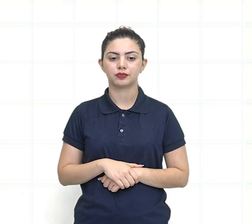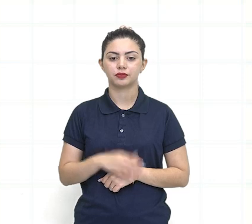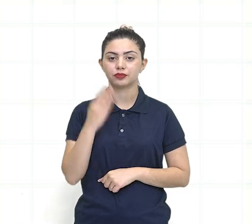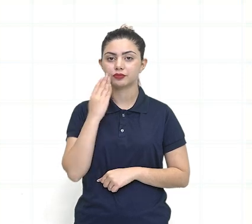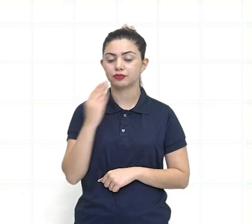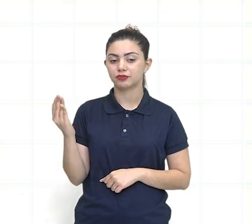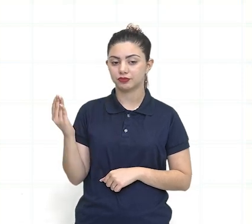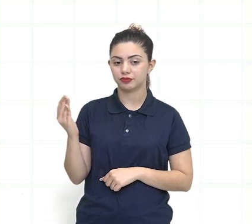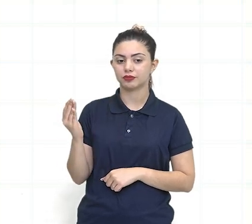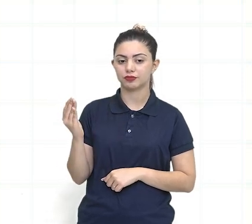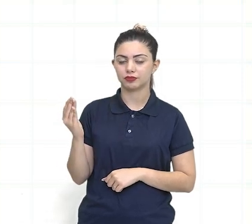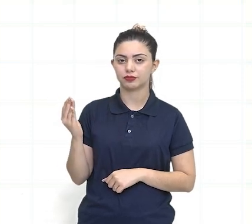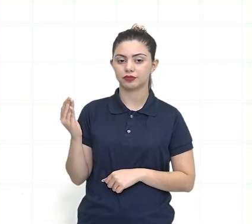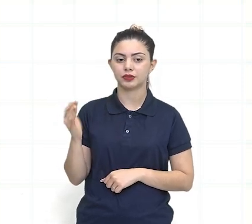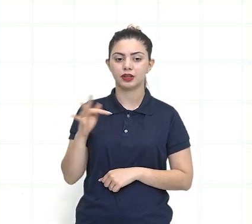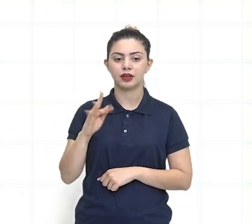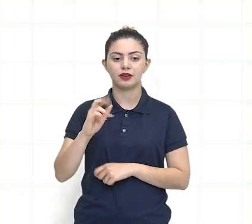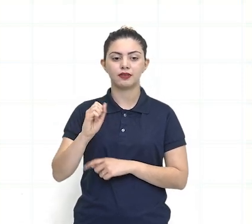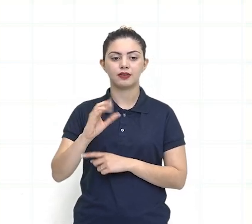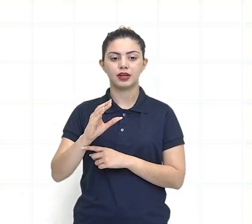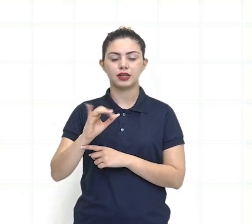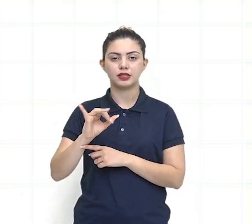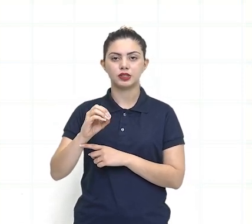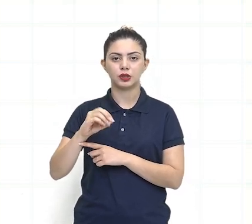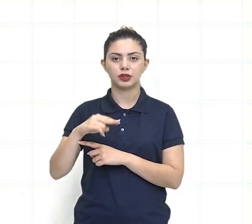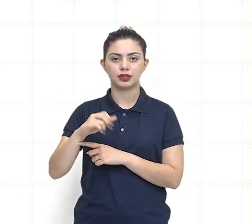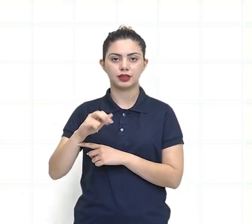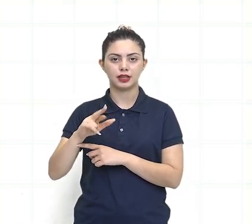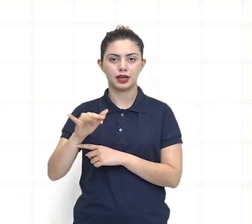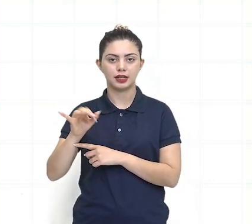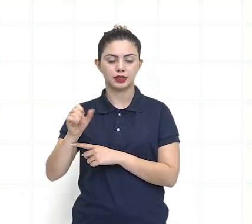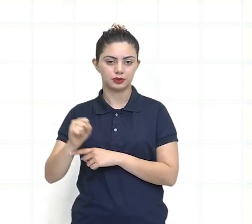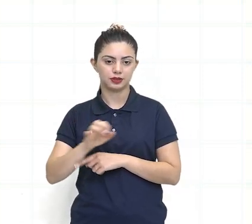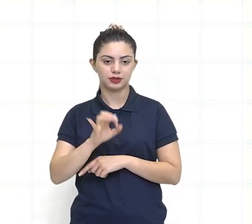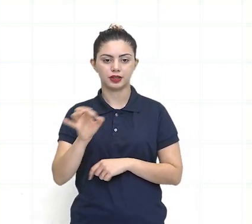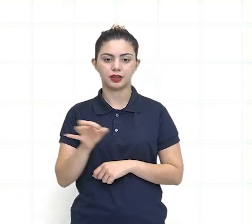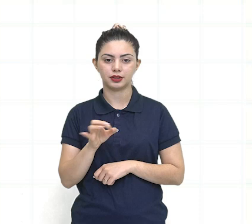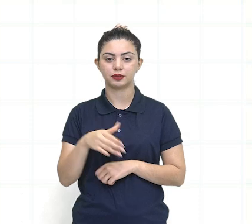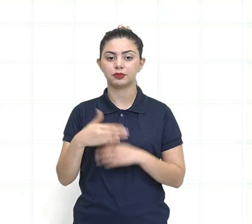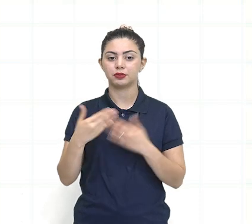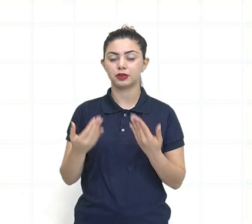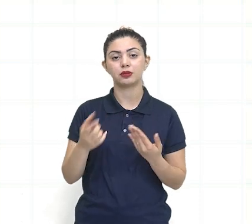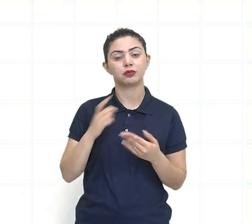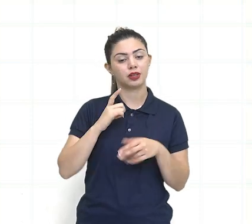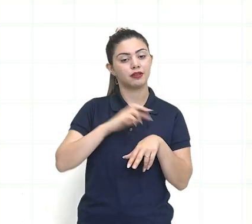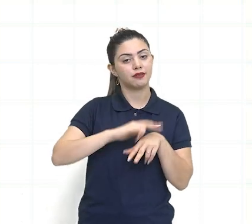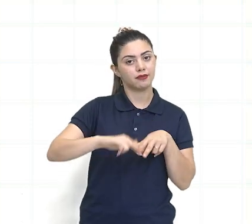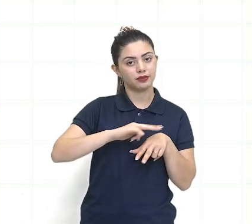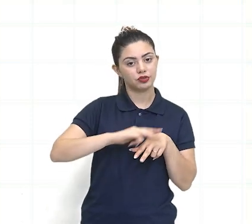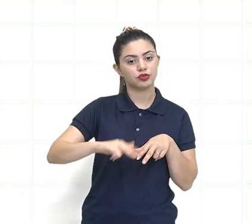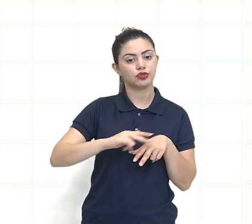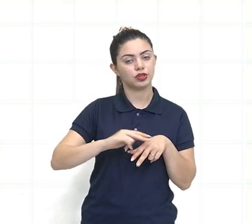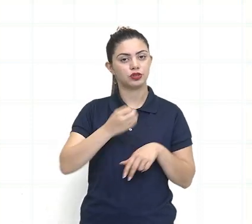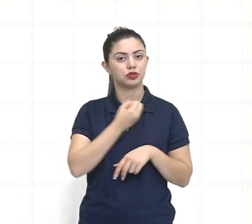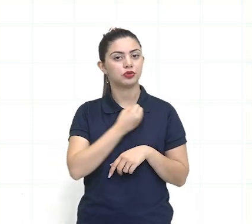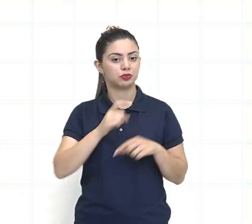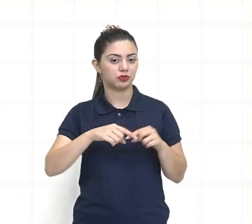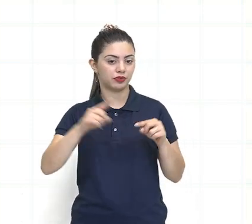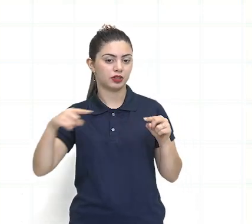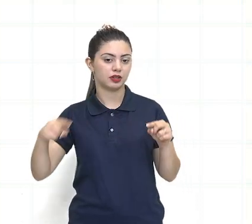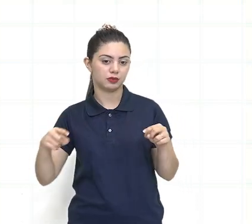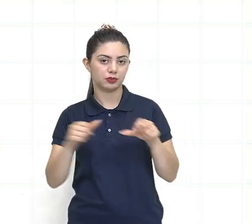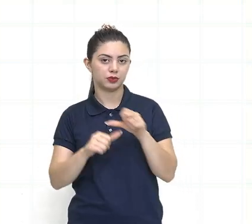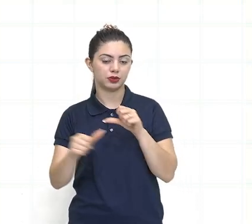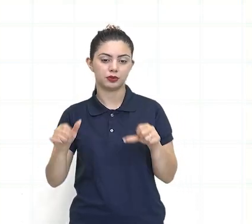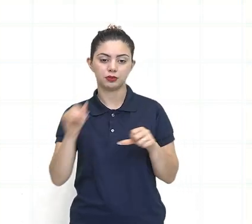temos os fracionários, certo? E aí eles variam em gênero e em número.